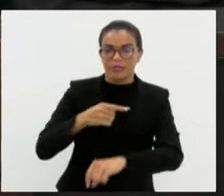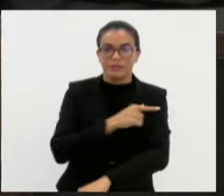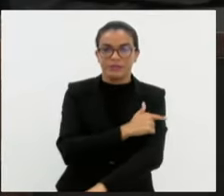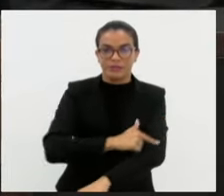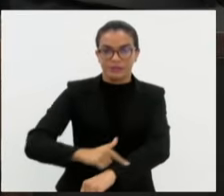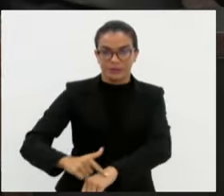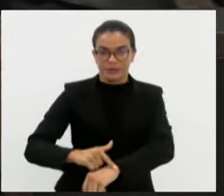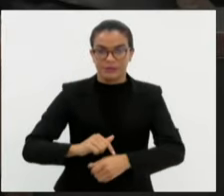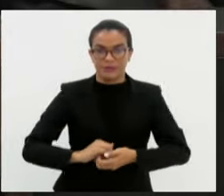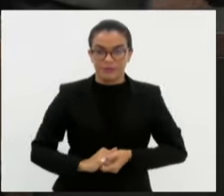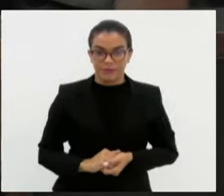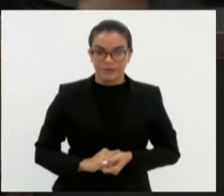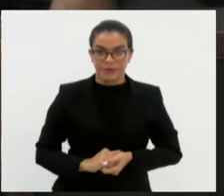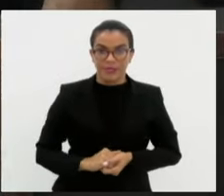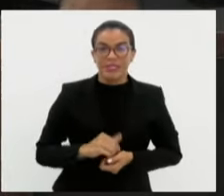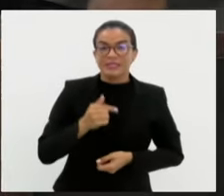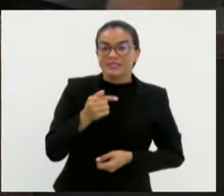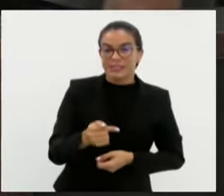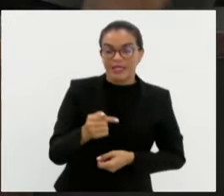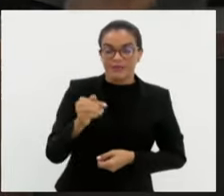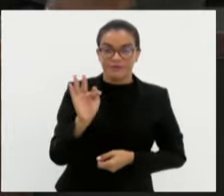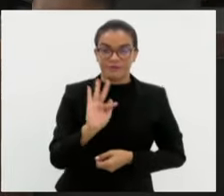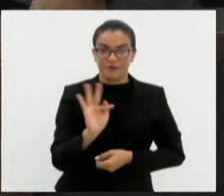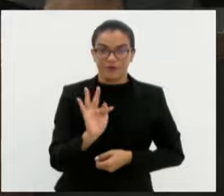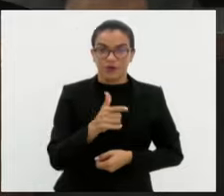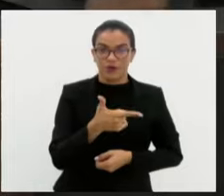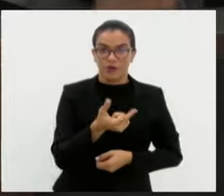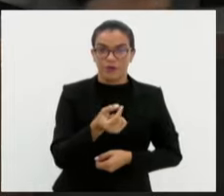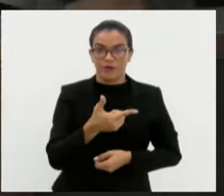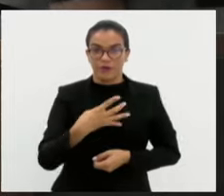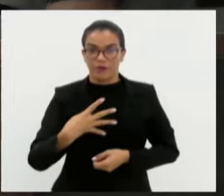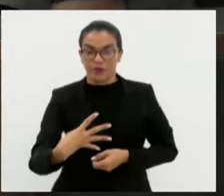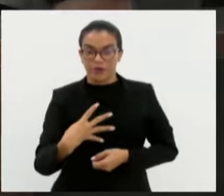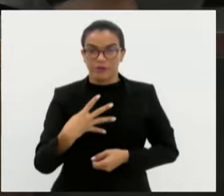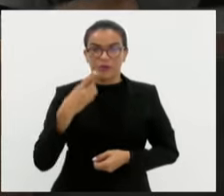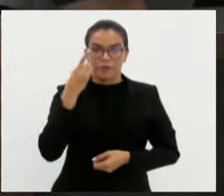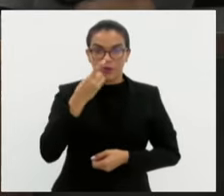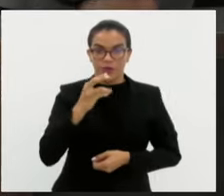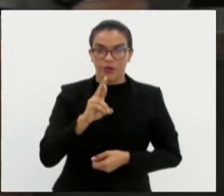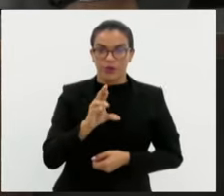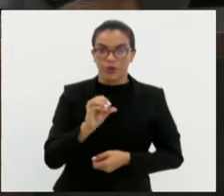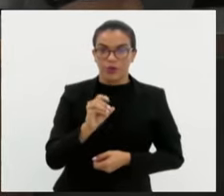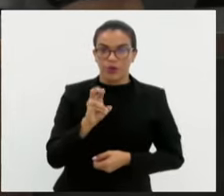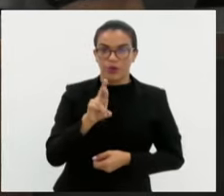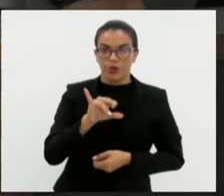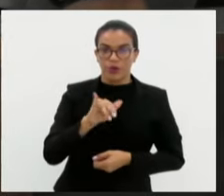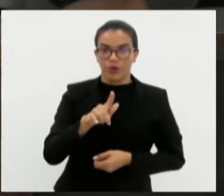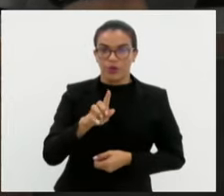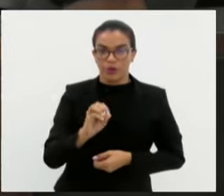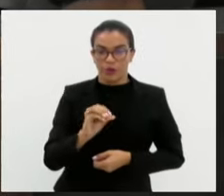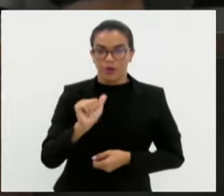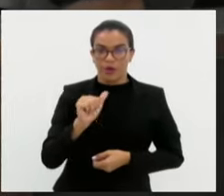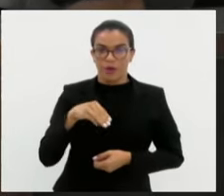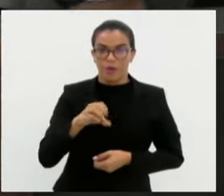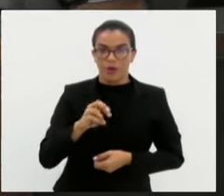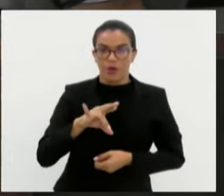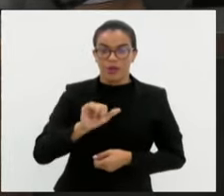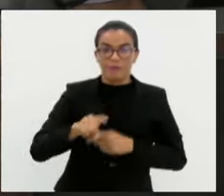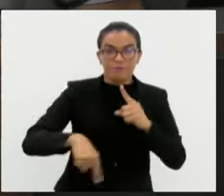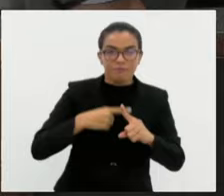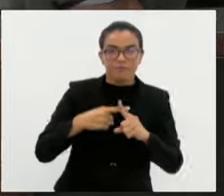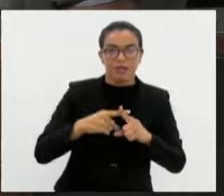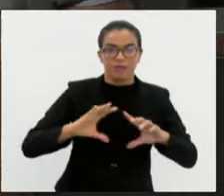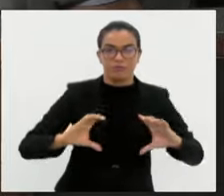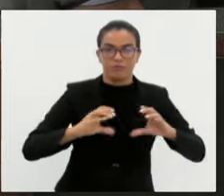das Comissões, 7 de fevereiro de 2024, deputado Rodrigo Amorim, presidente, e os demais membros efetivos.